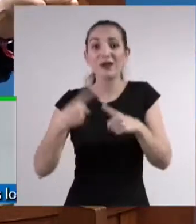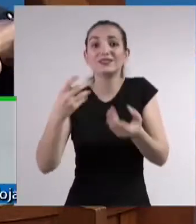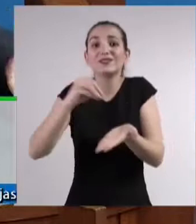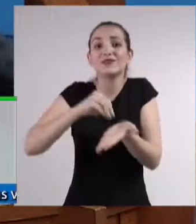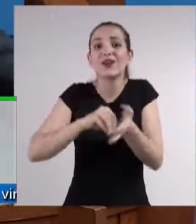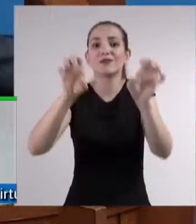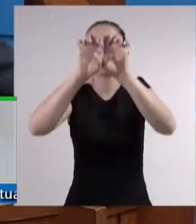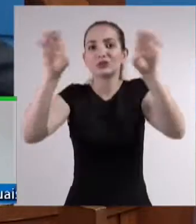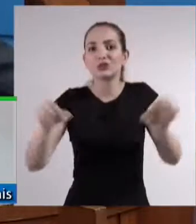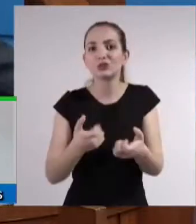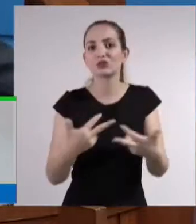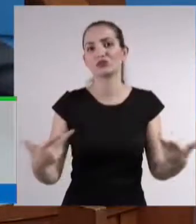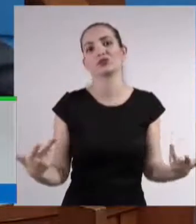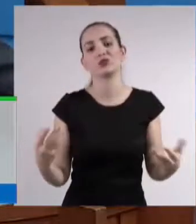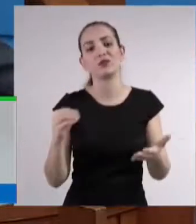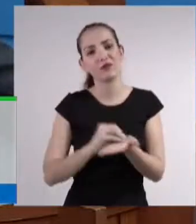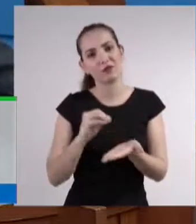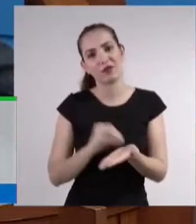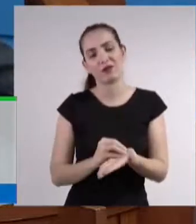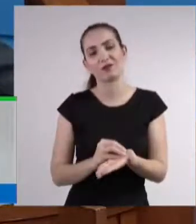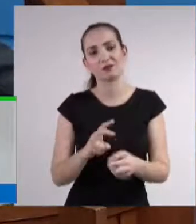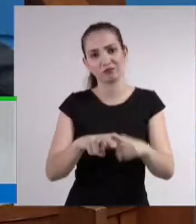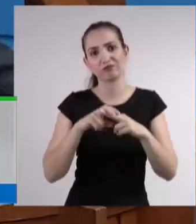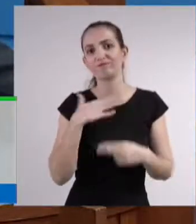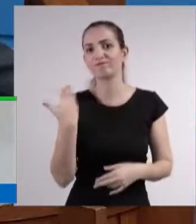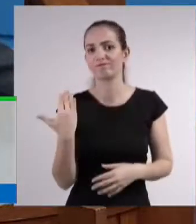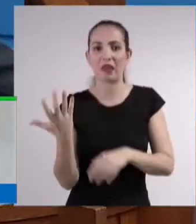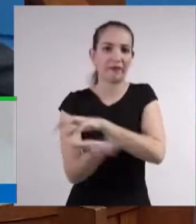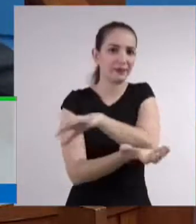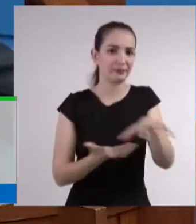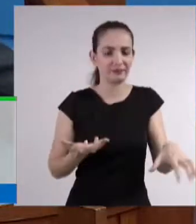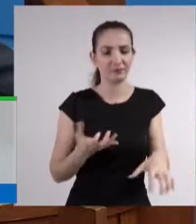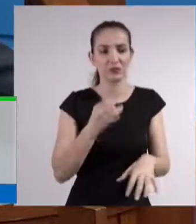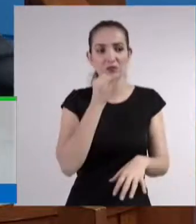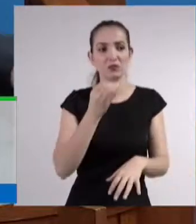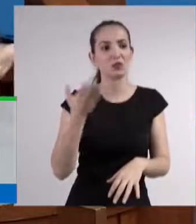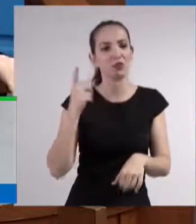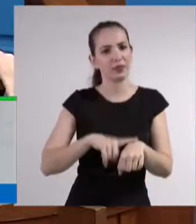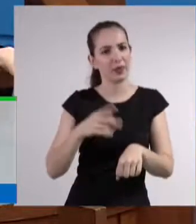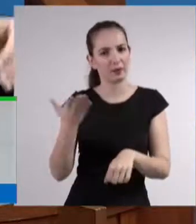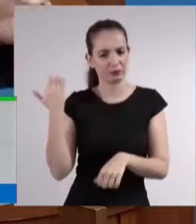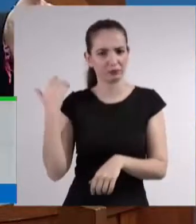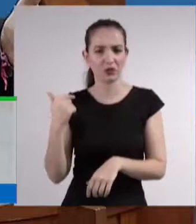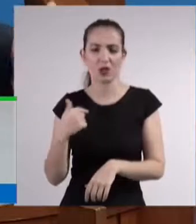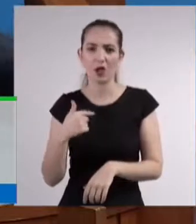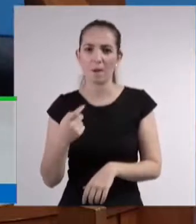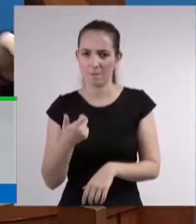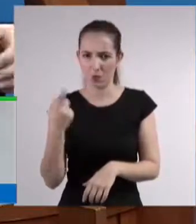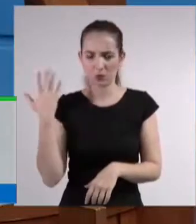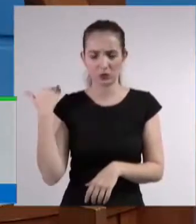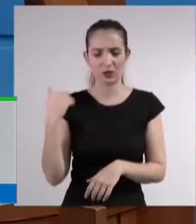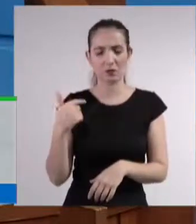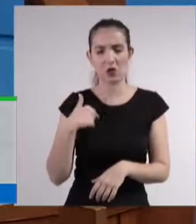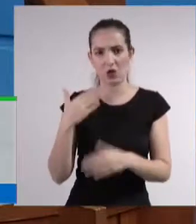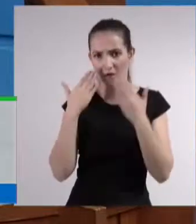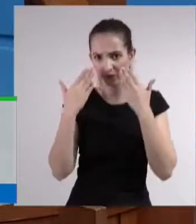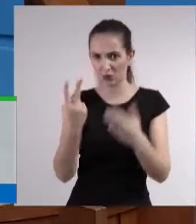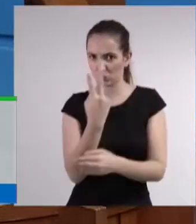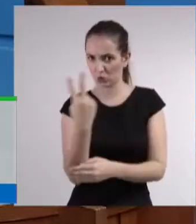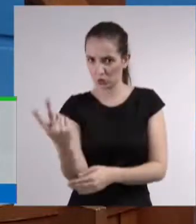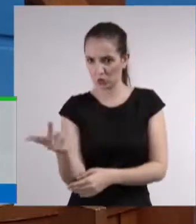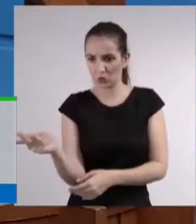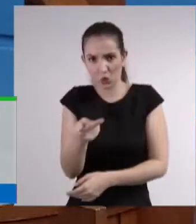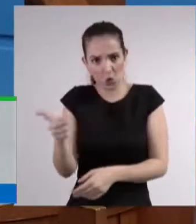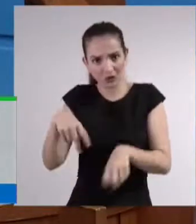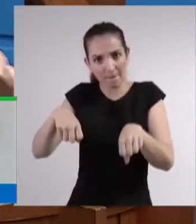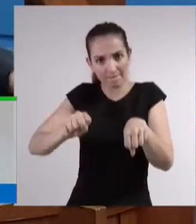Recentemente, num acidente que pude auxiliar, um dos acidentados,